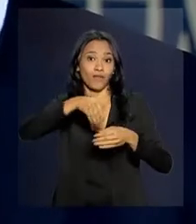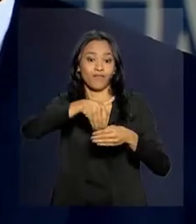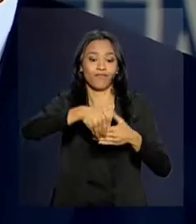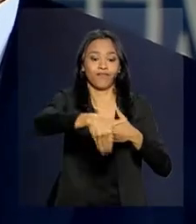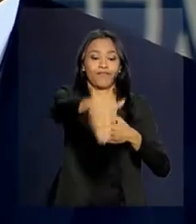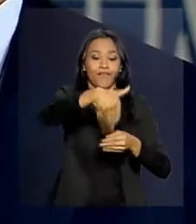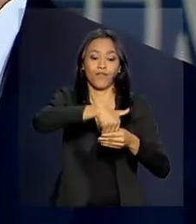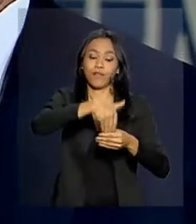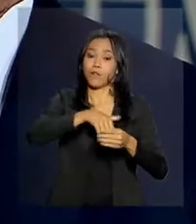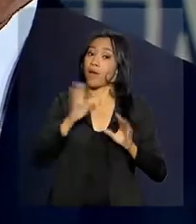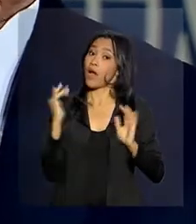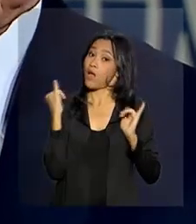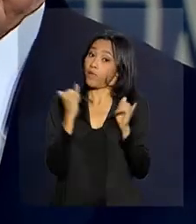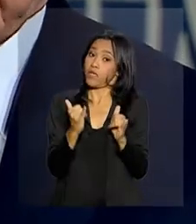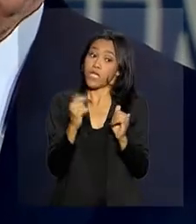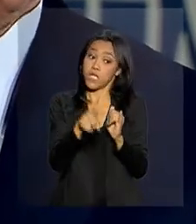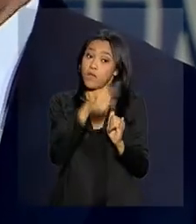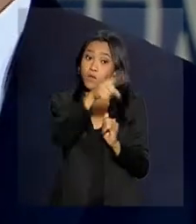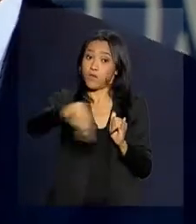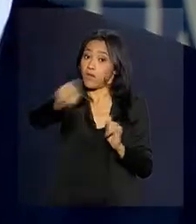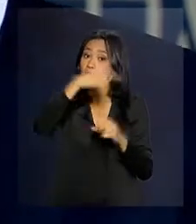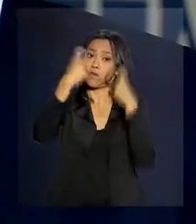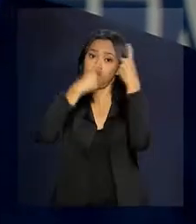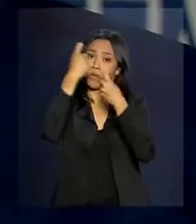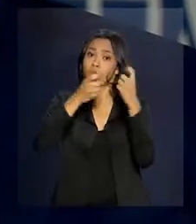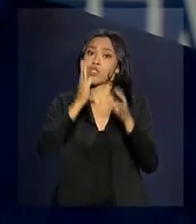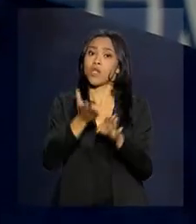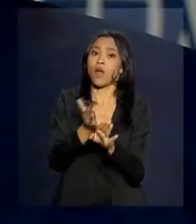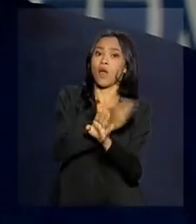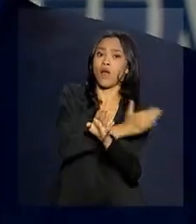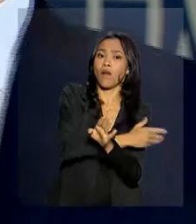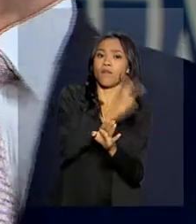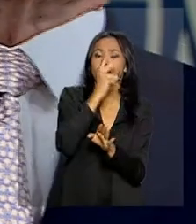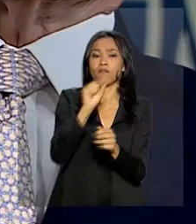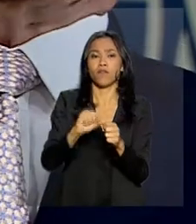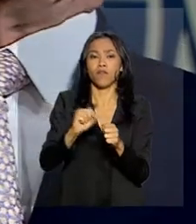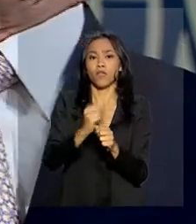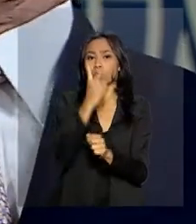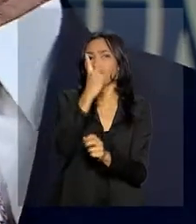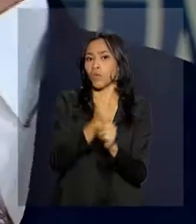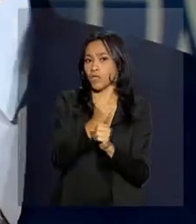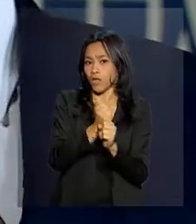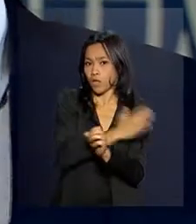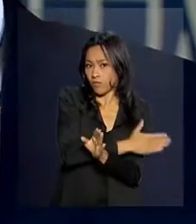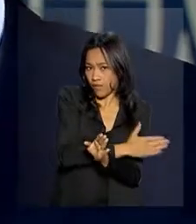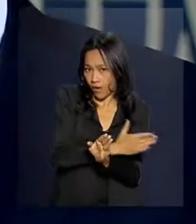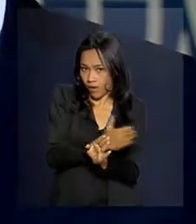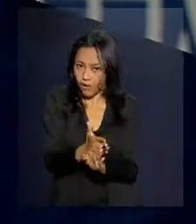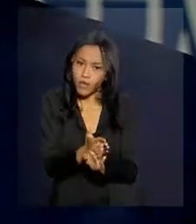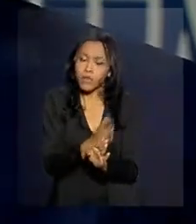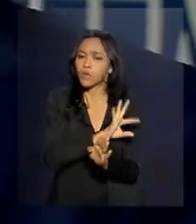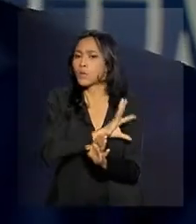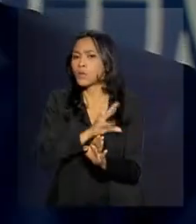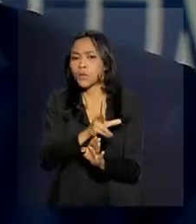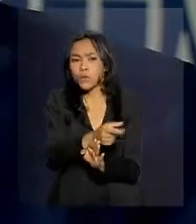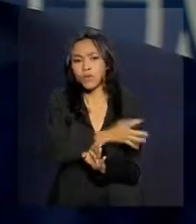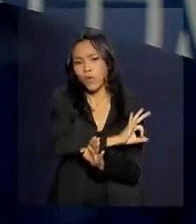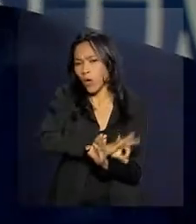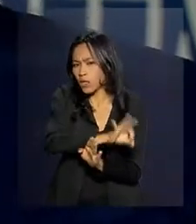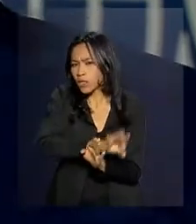não se preocupem porque o que nós fizemos nestes dois anos ou seja tudo as reformas modificações estruturais